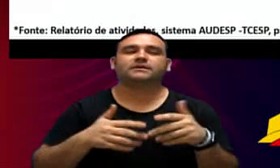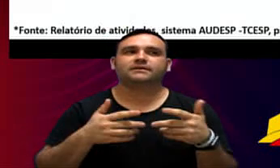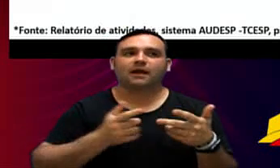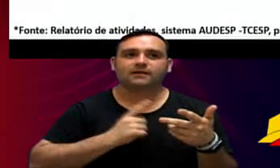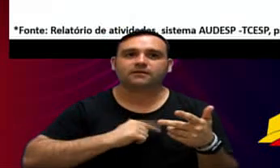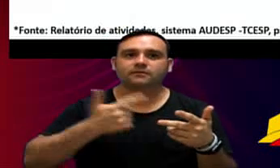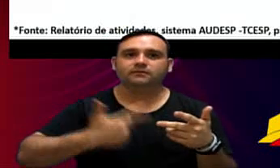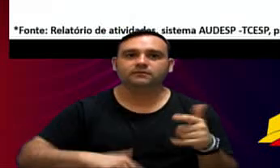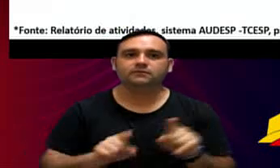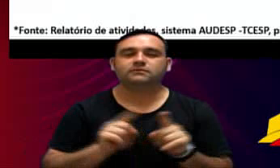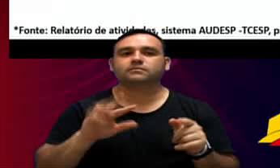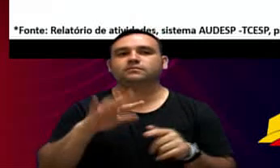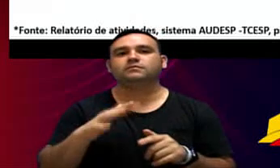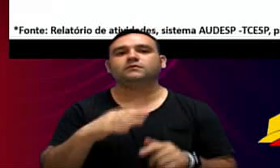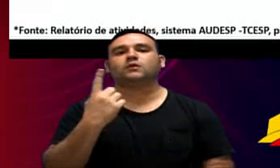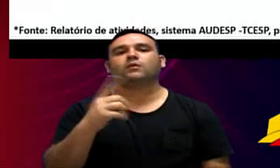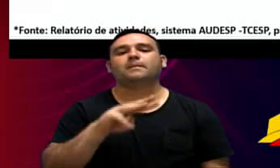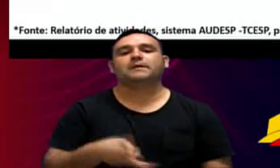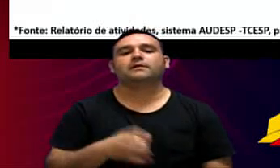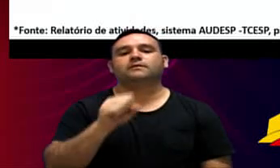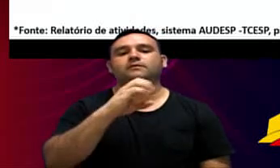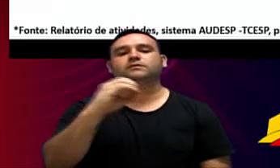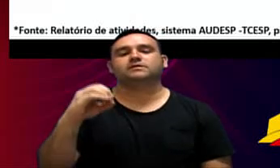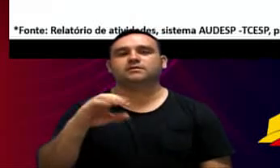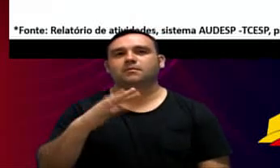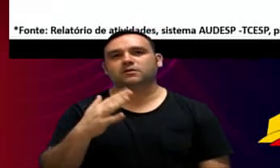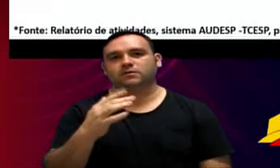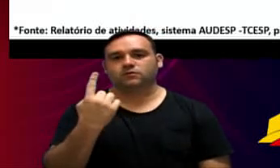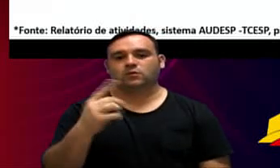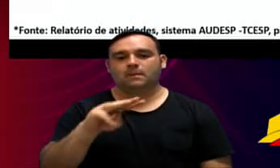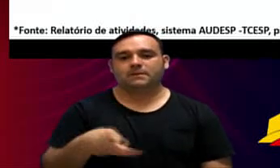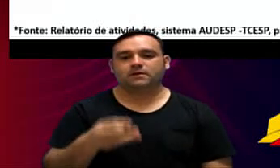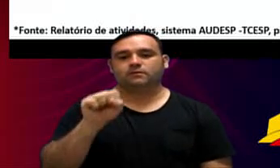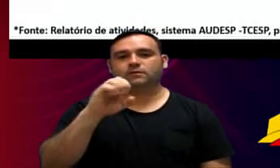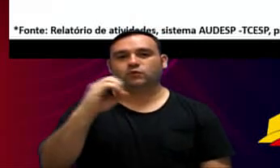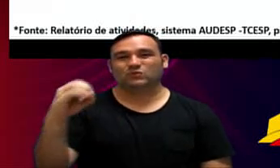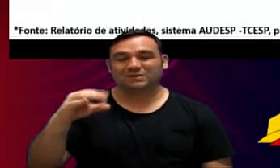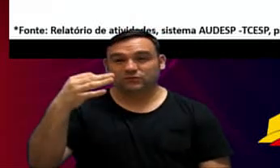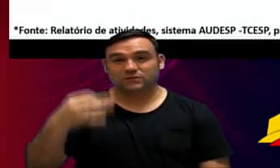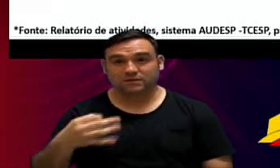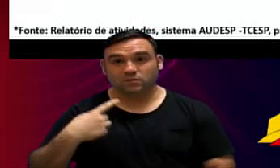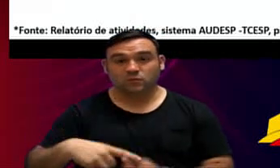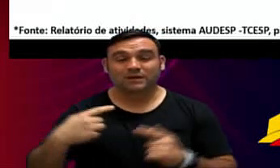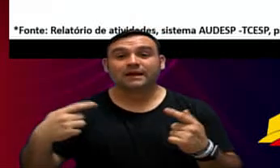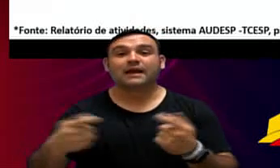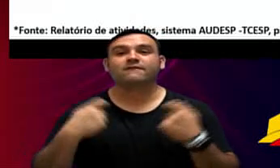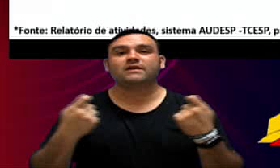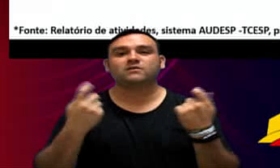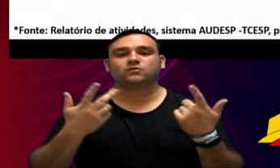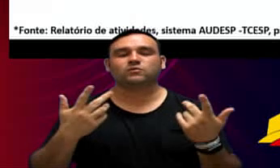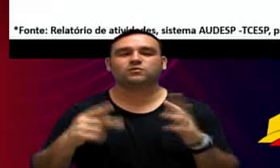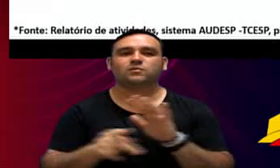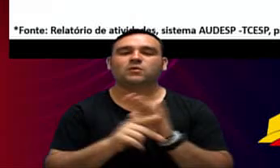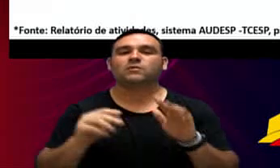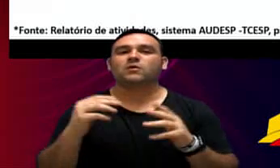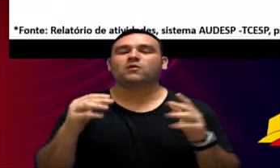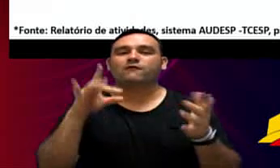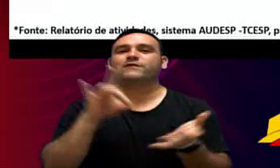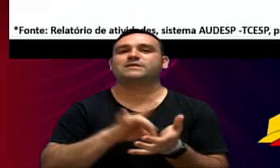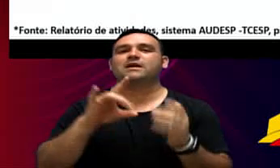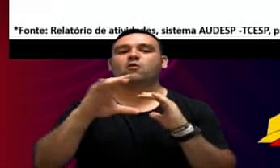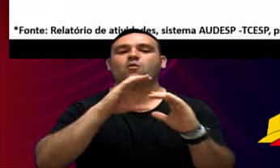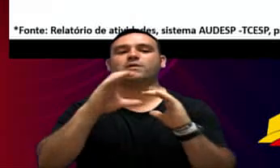Temos também em torno de 1 milhão e 800, né, ou 1 milhão e 800 cravado para eventos oficiais, para